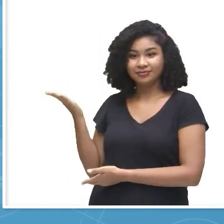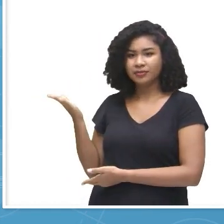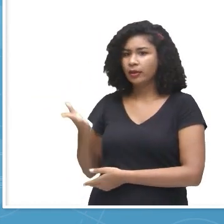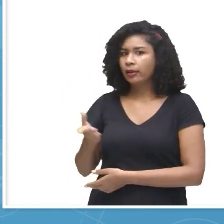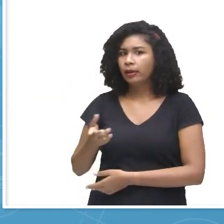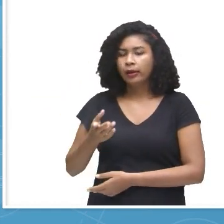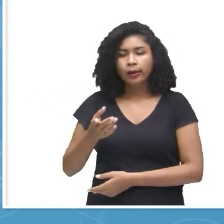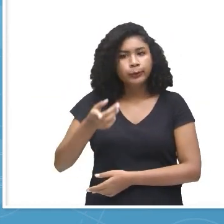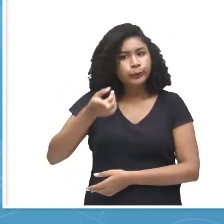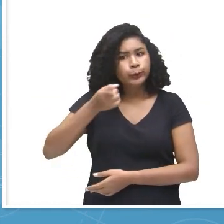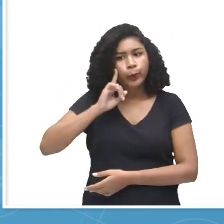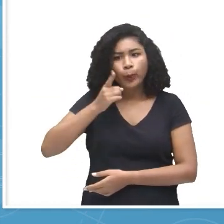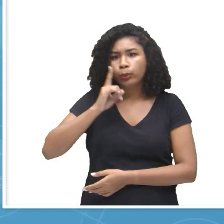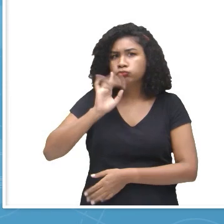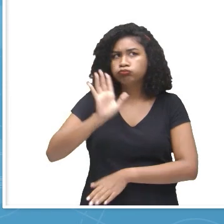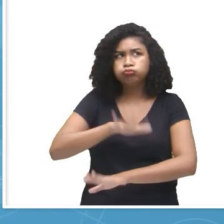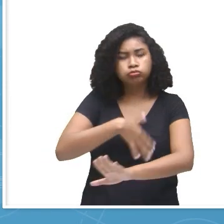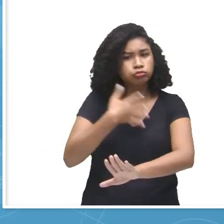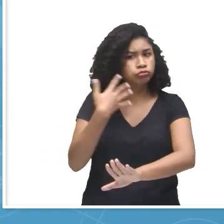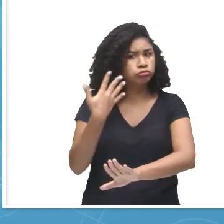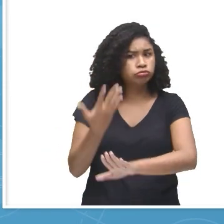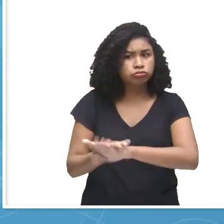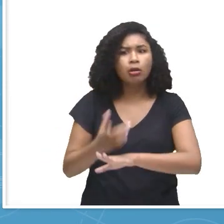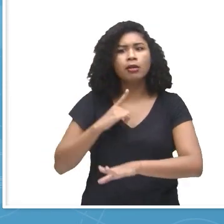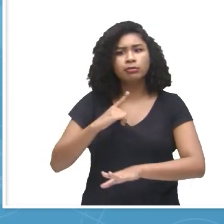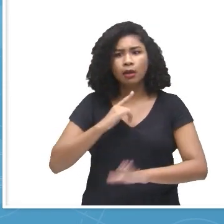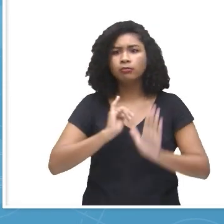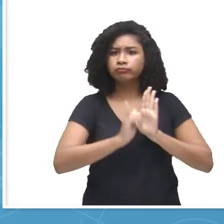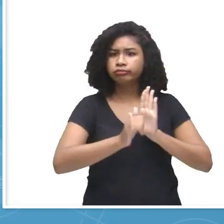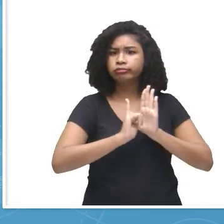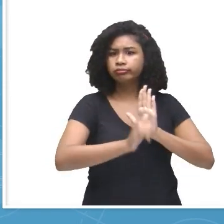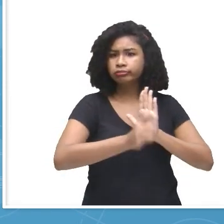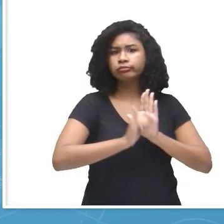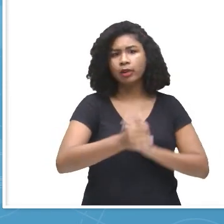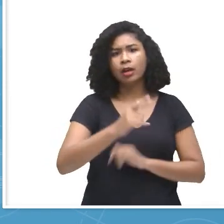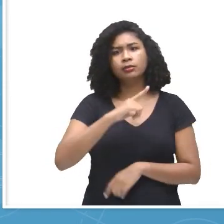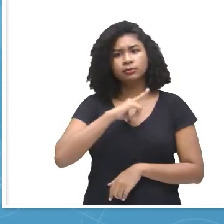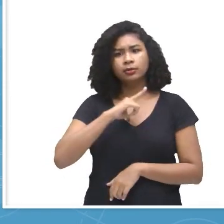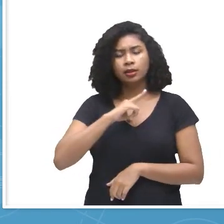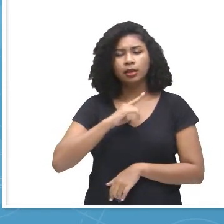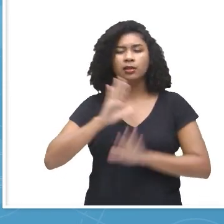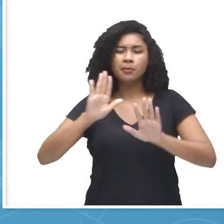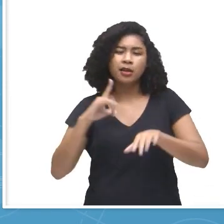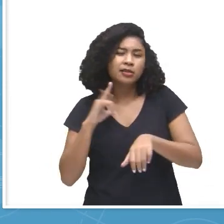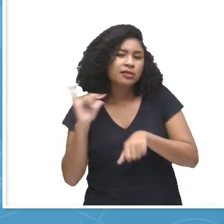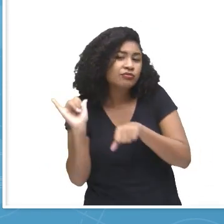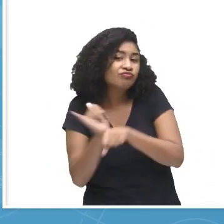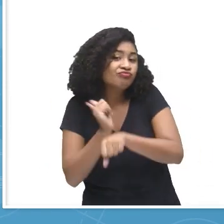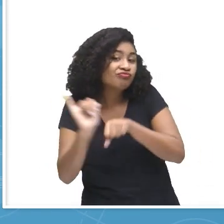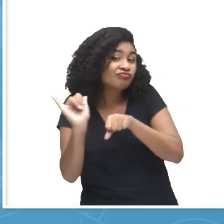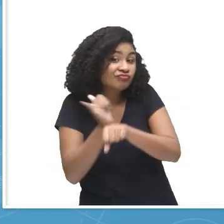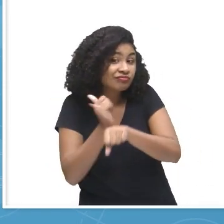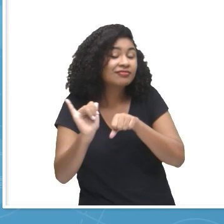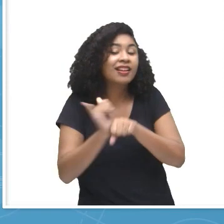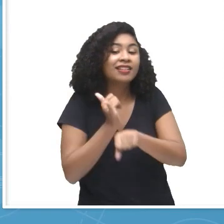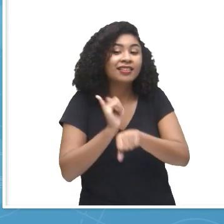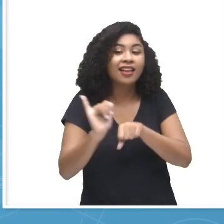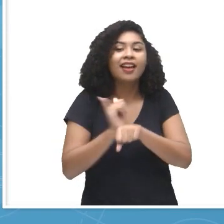propaganda, não é verdade? E o mais interessante é que eles têm algumas